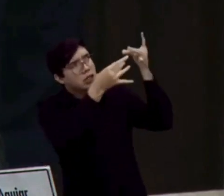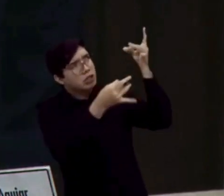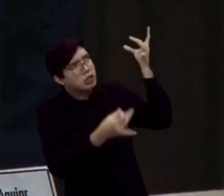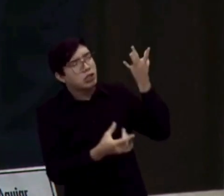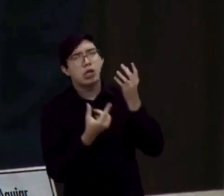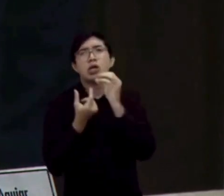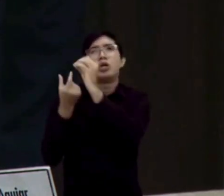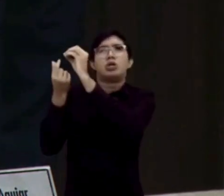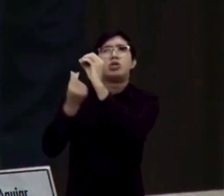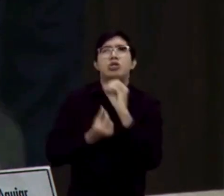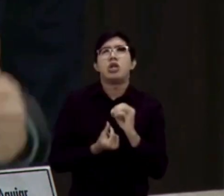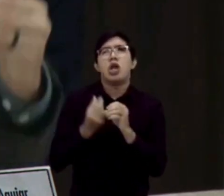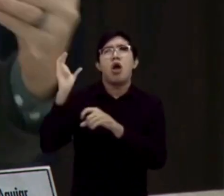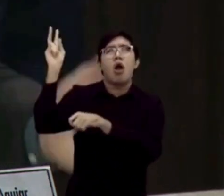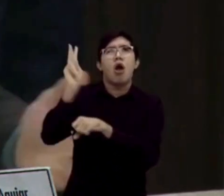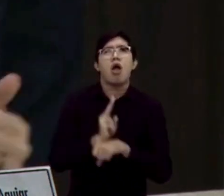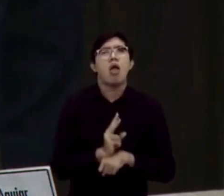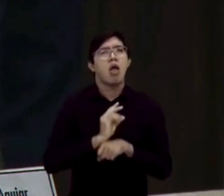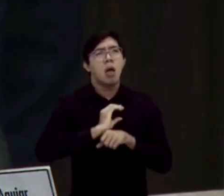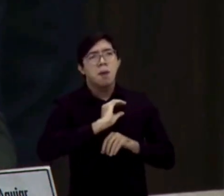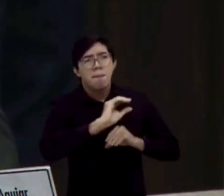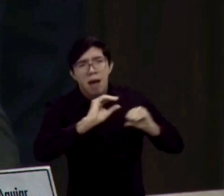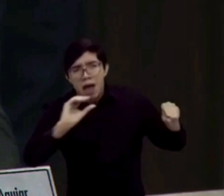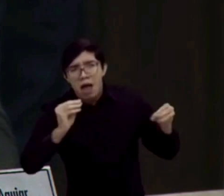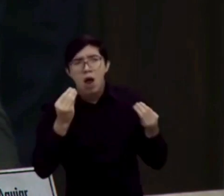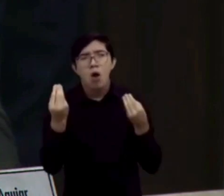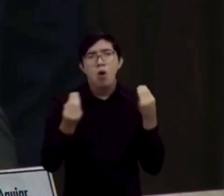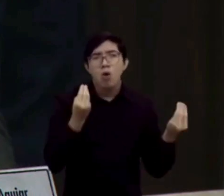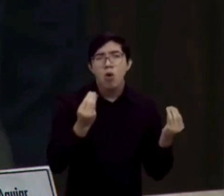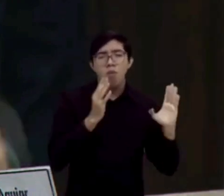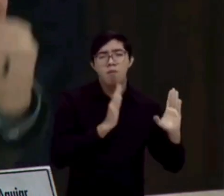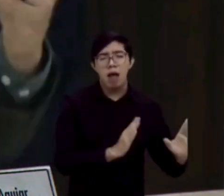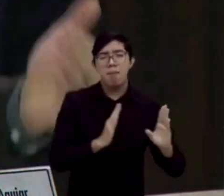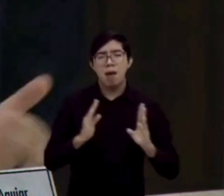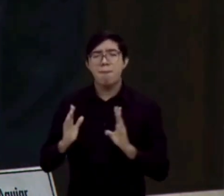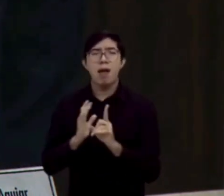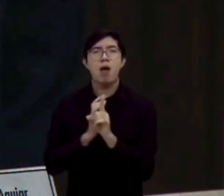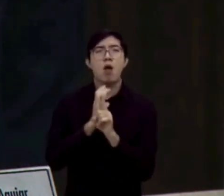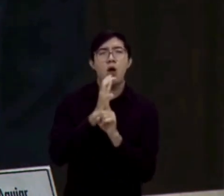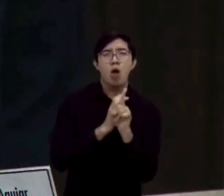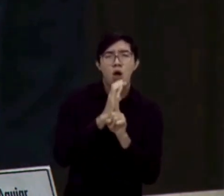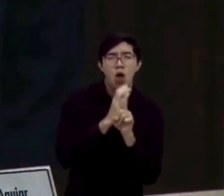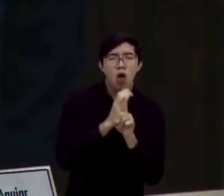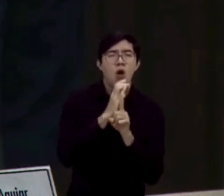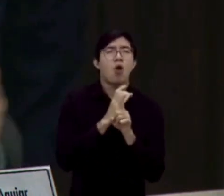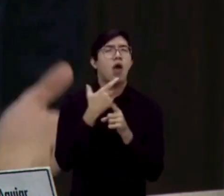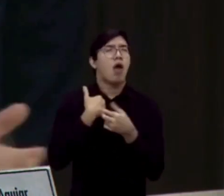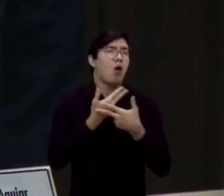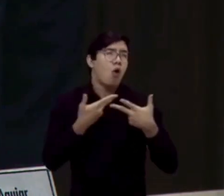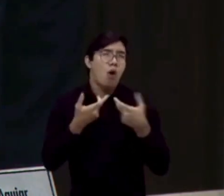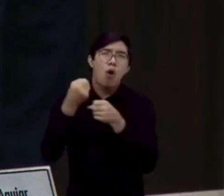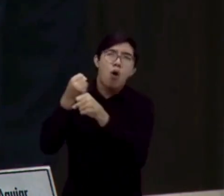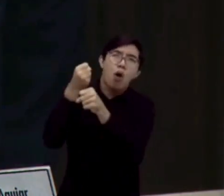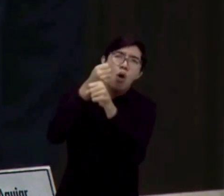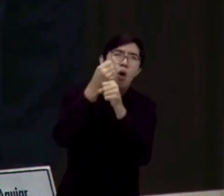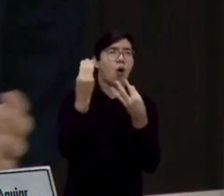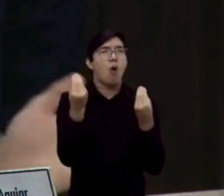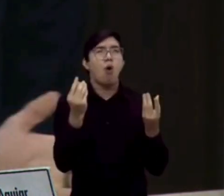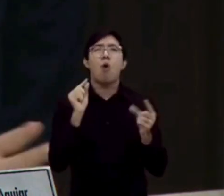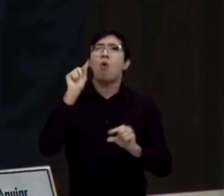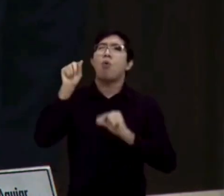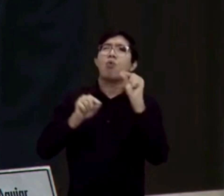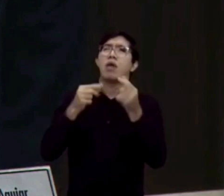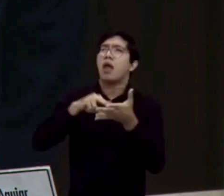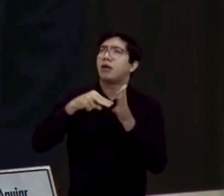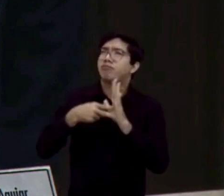será aplicado, investido, quais serão as sequências, o calendário, o cronograma de obras, o que é essa infraestrutura, o